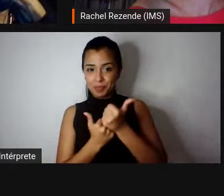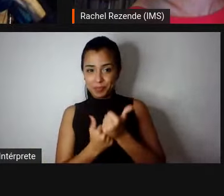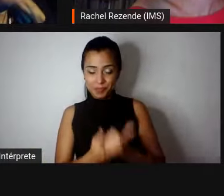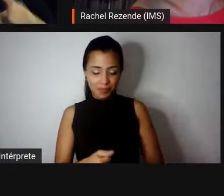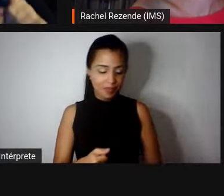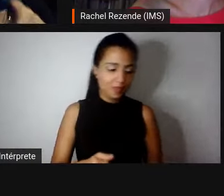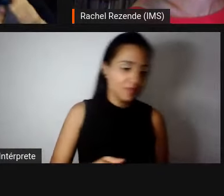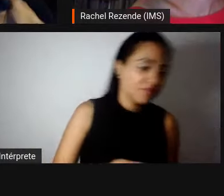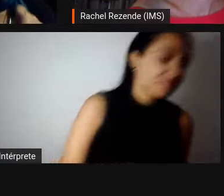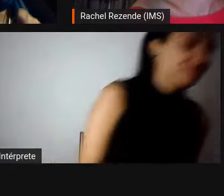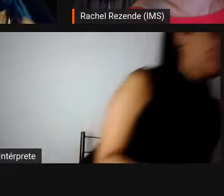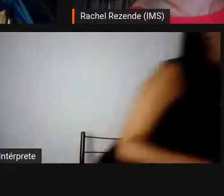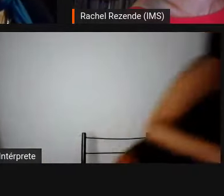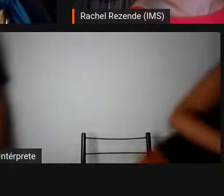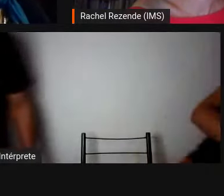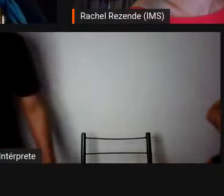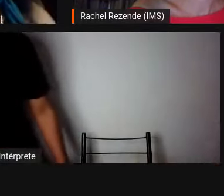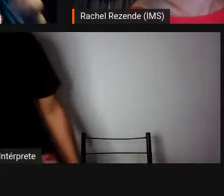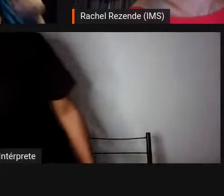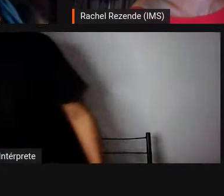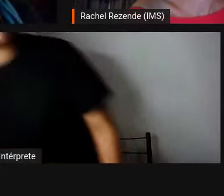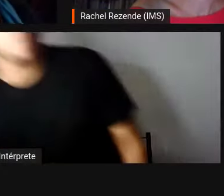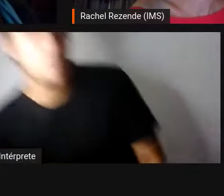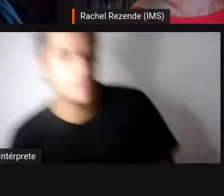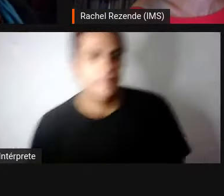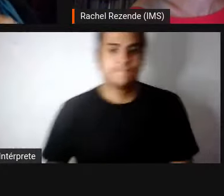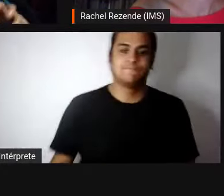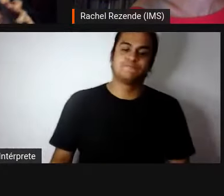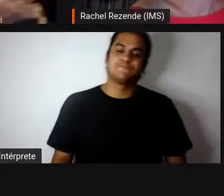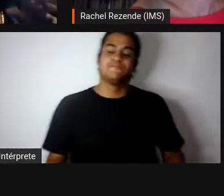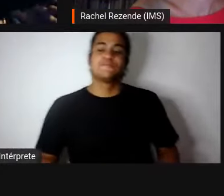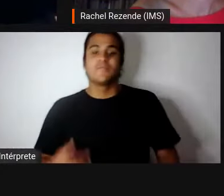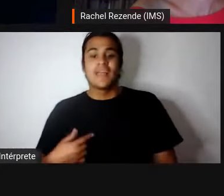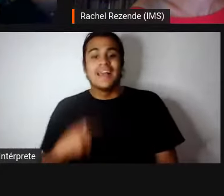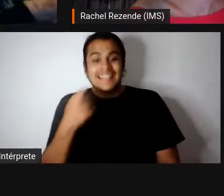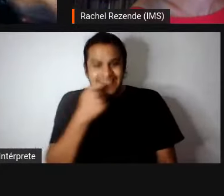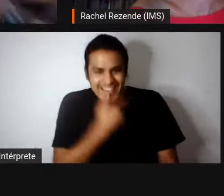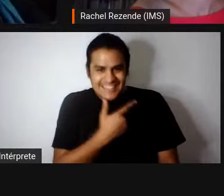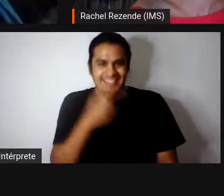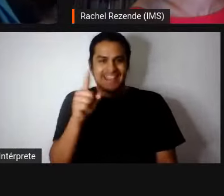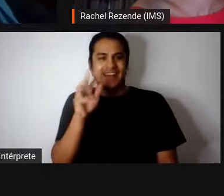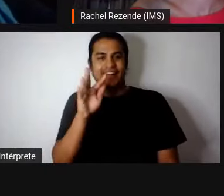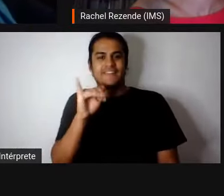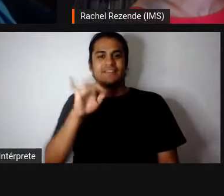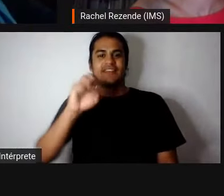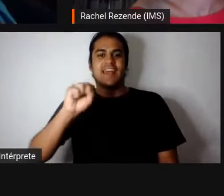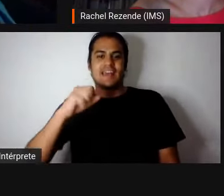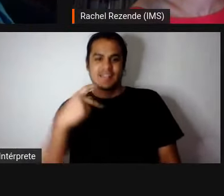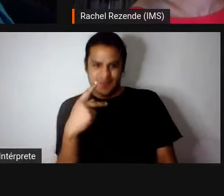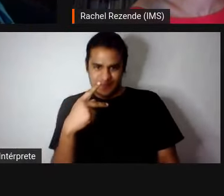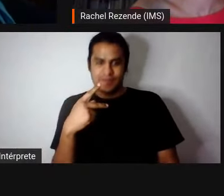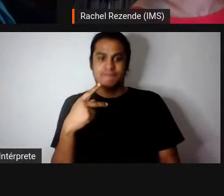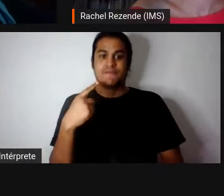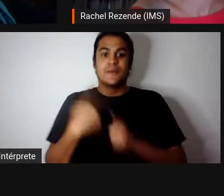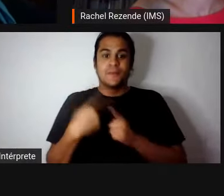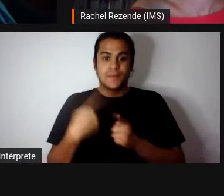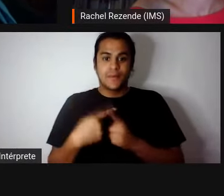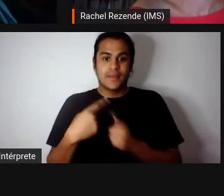outra era interessante, da Fiesp, nós tínhamos até o Aron para fazer a parte, que era a